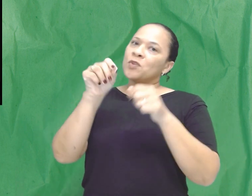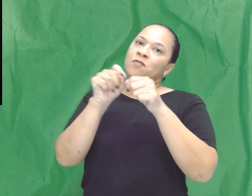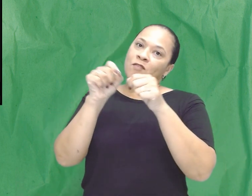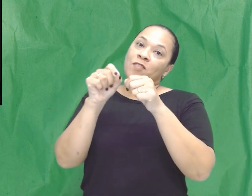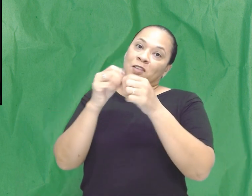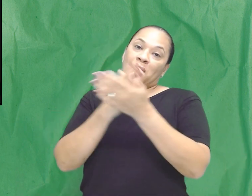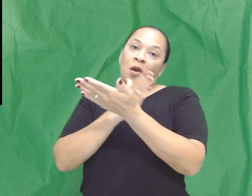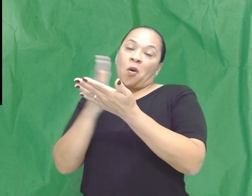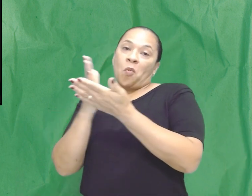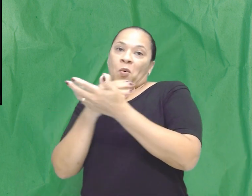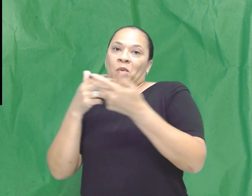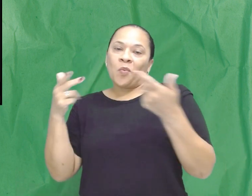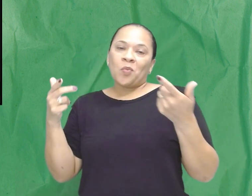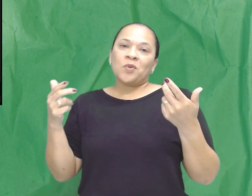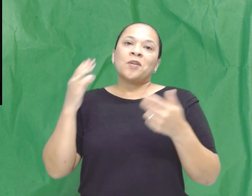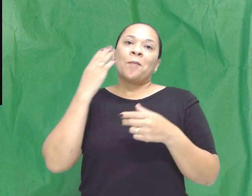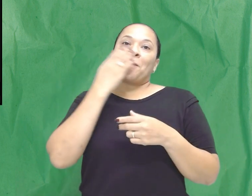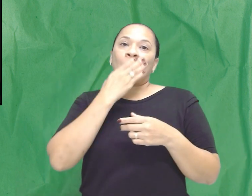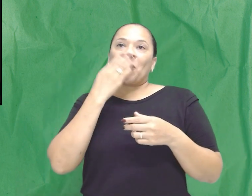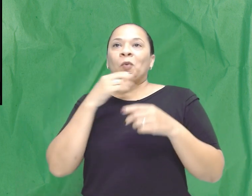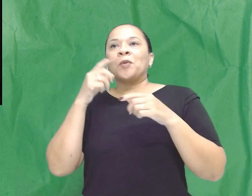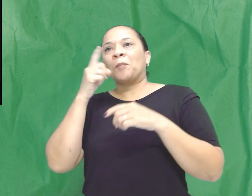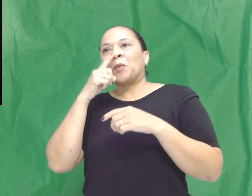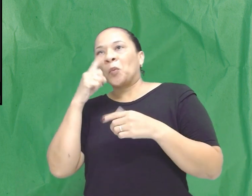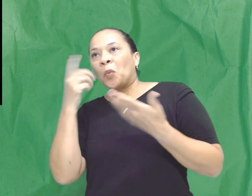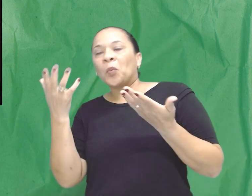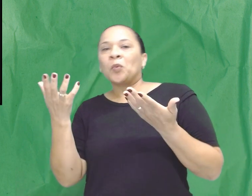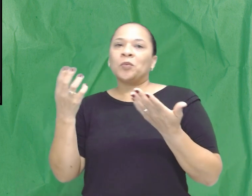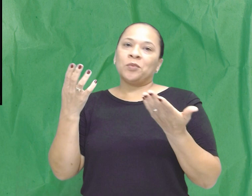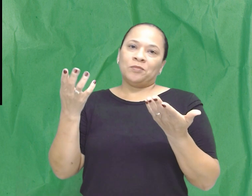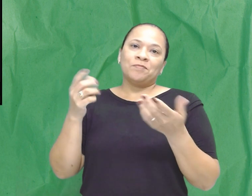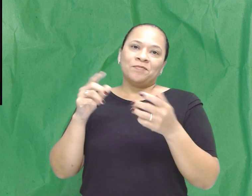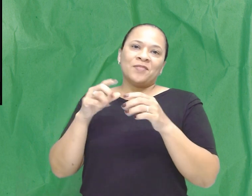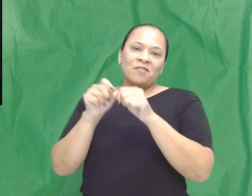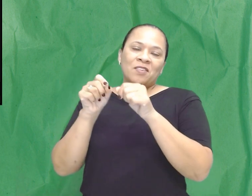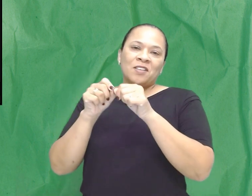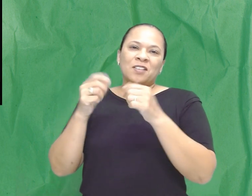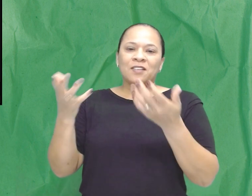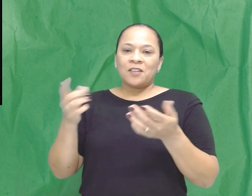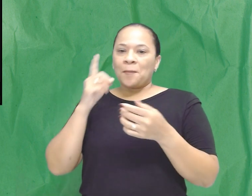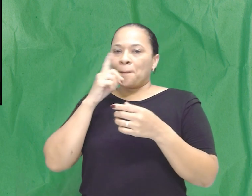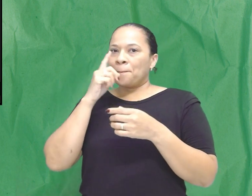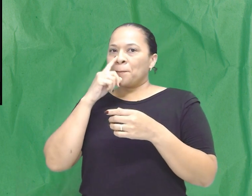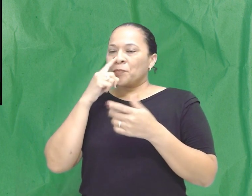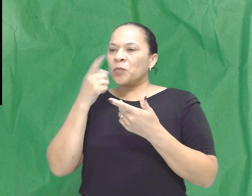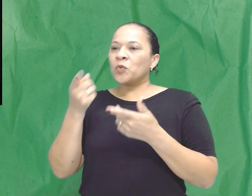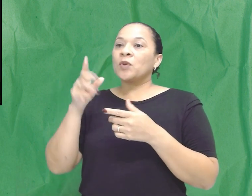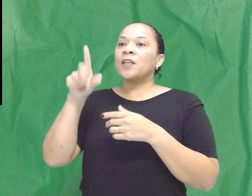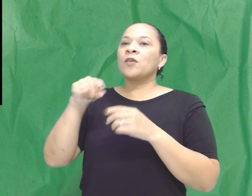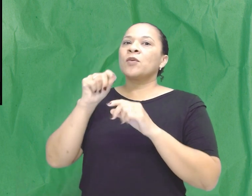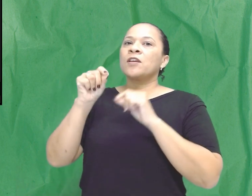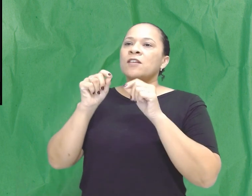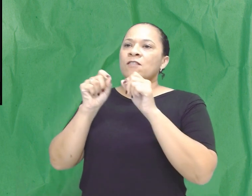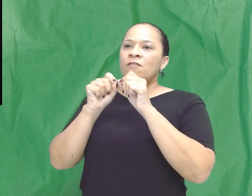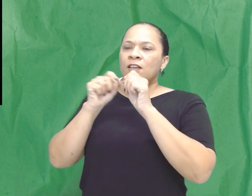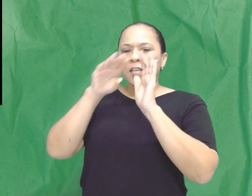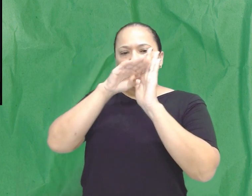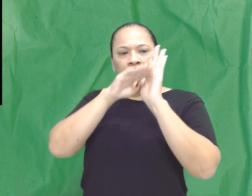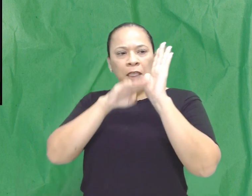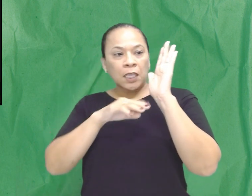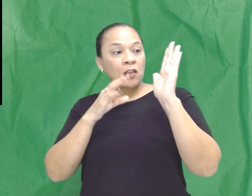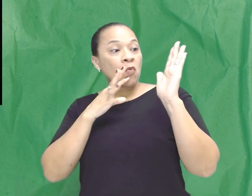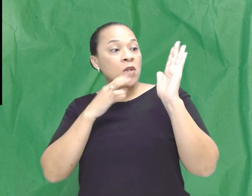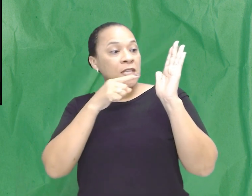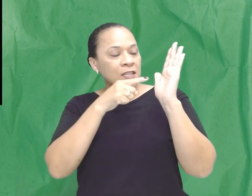alguma coisa, né? Sempre bom, a gente tem que começar. Biscoito é assim, não basta você conhecer a receita, você tem que experimentar e tem que